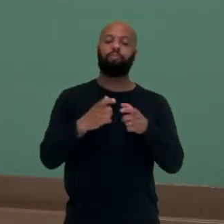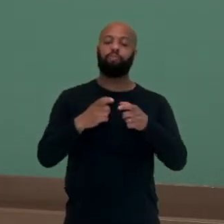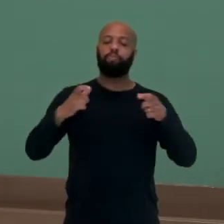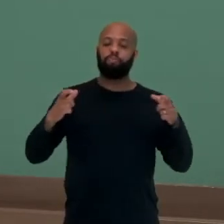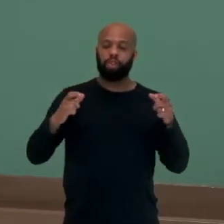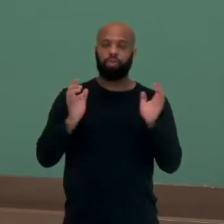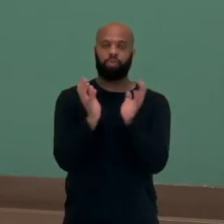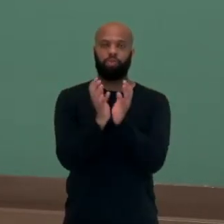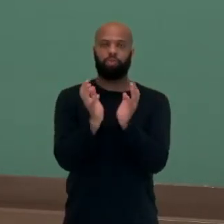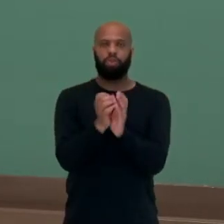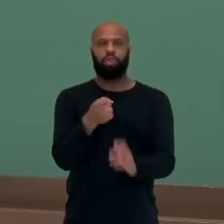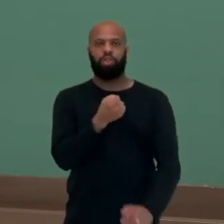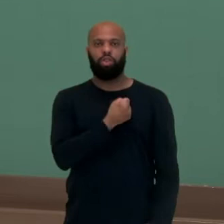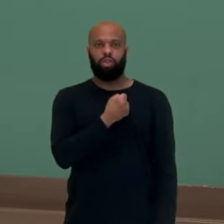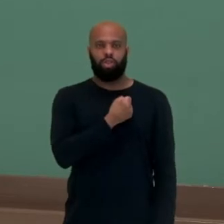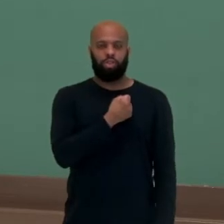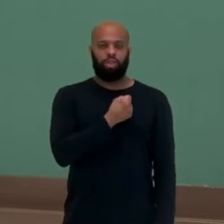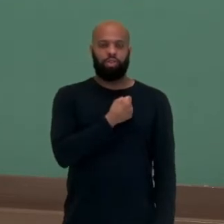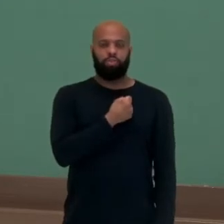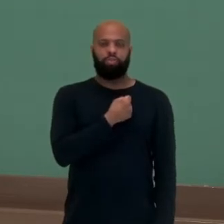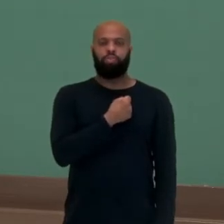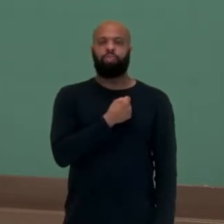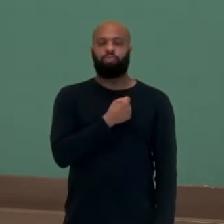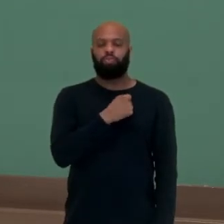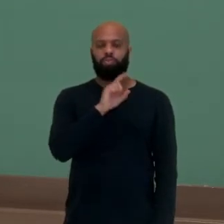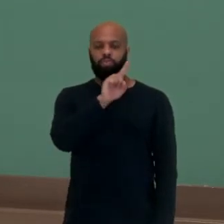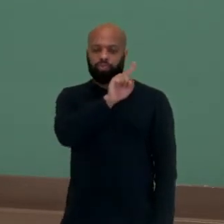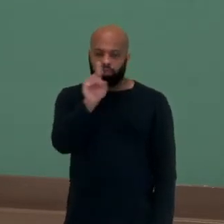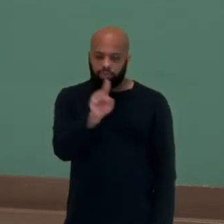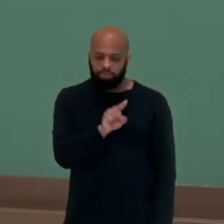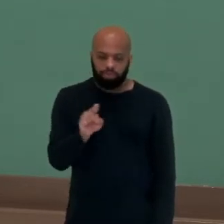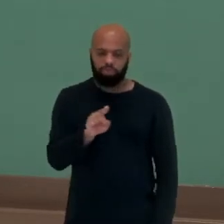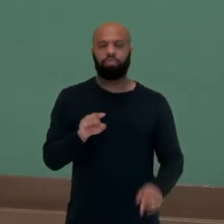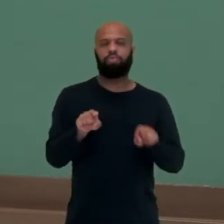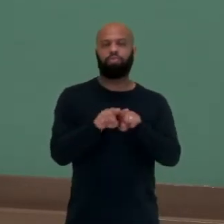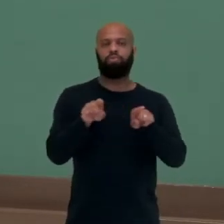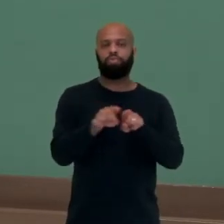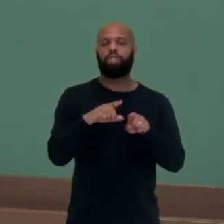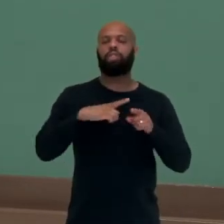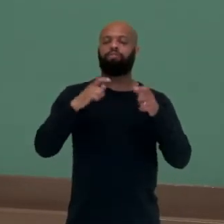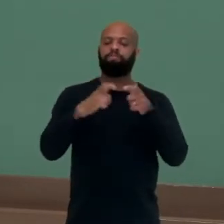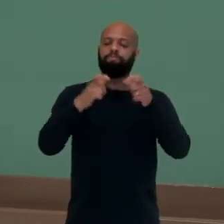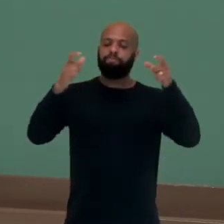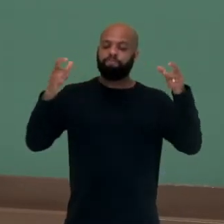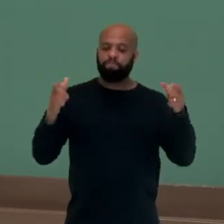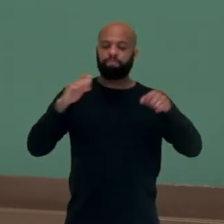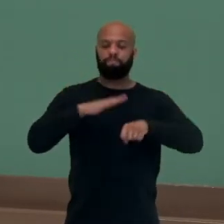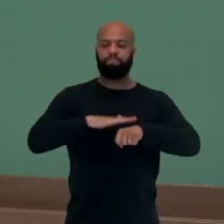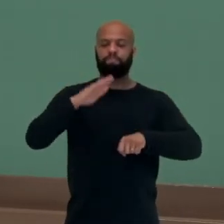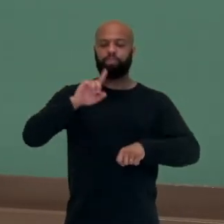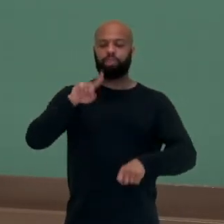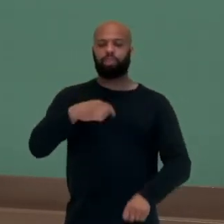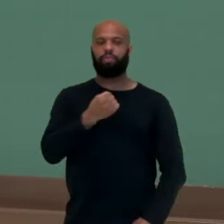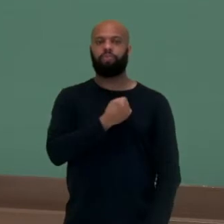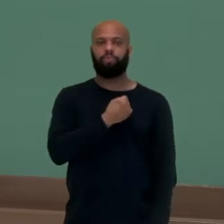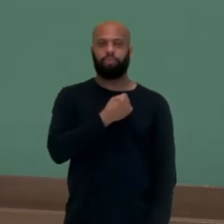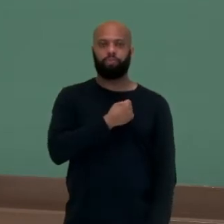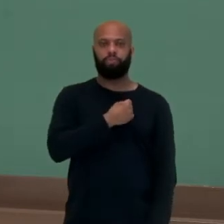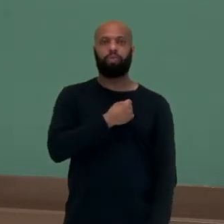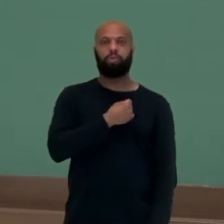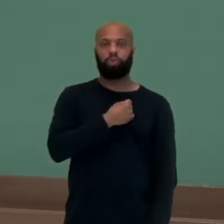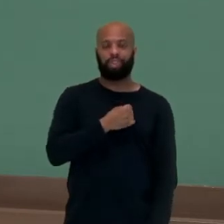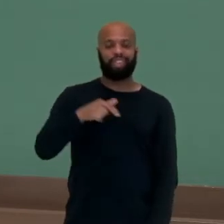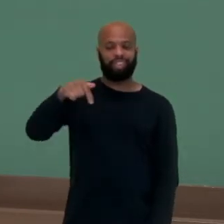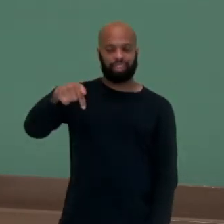do conjunto dos números inteiros, depois uma ampliação maior, que era o conjunto dos números